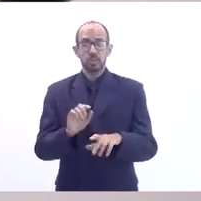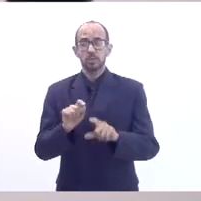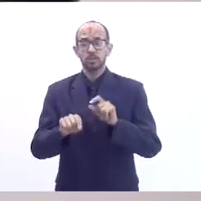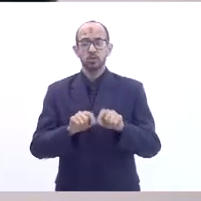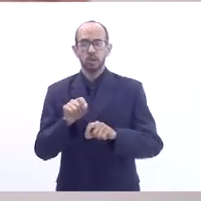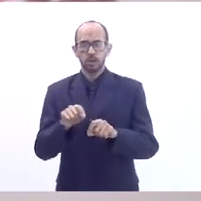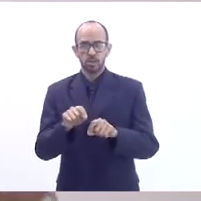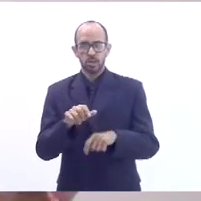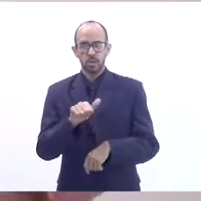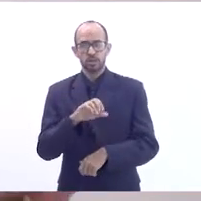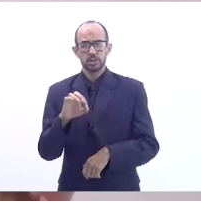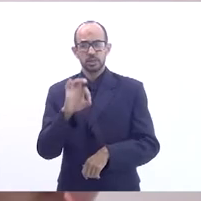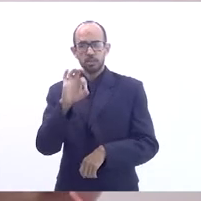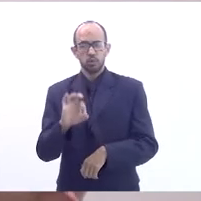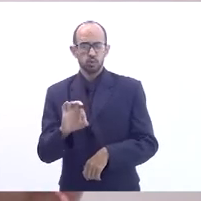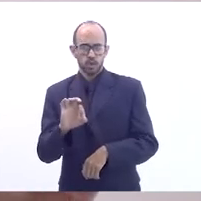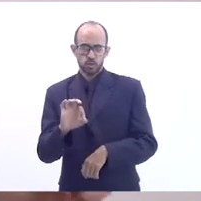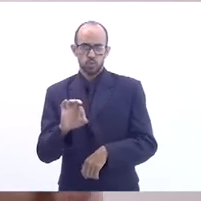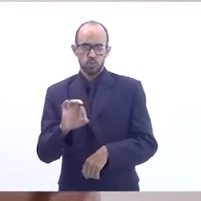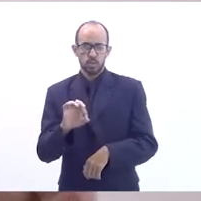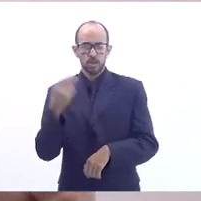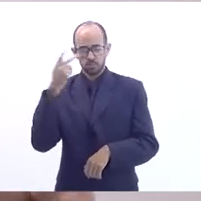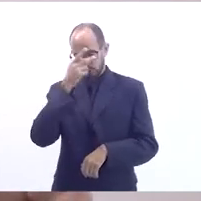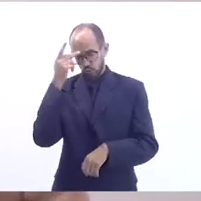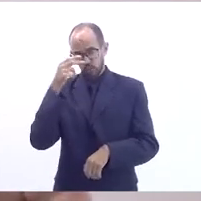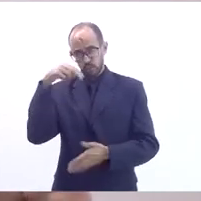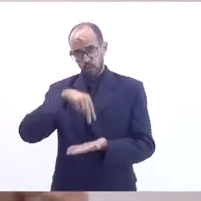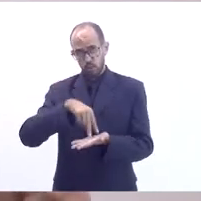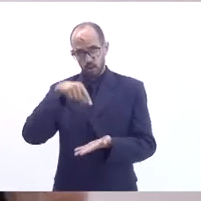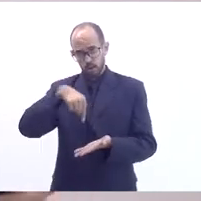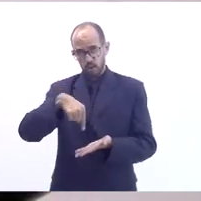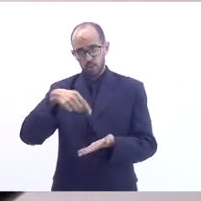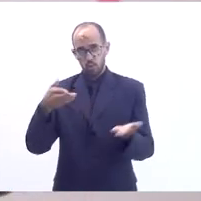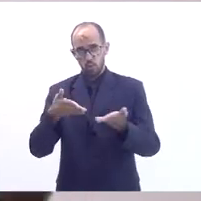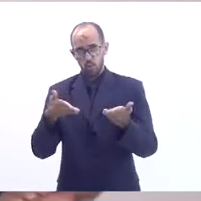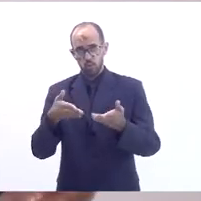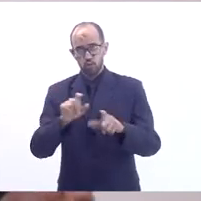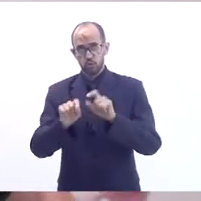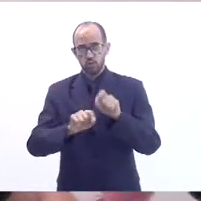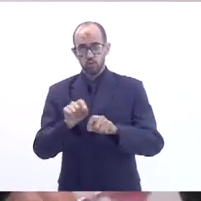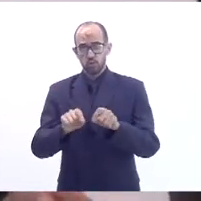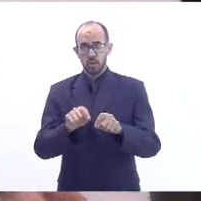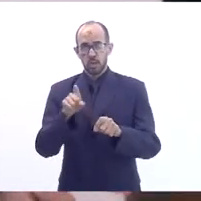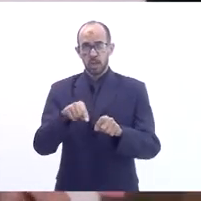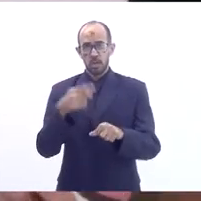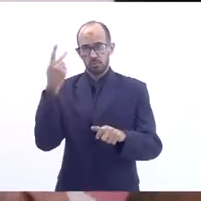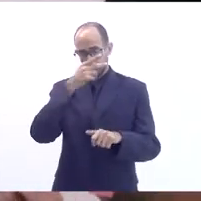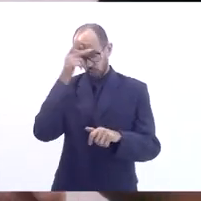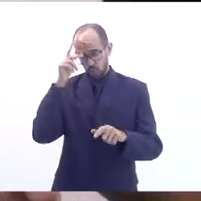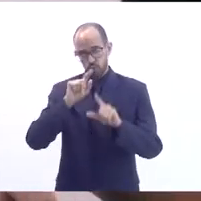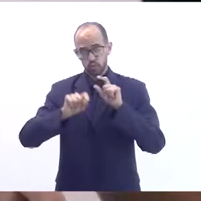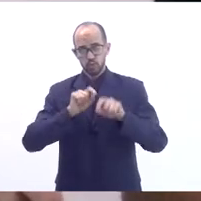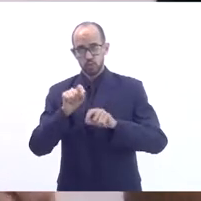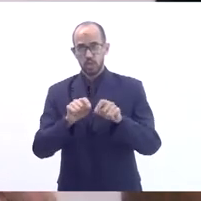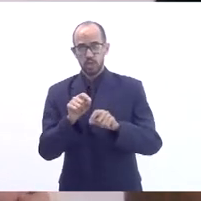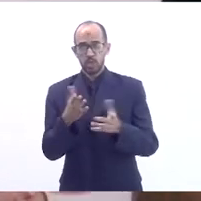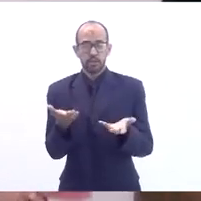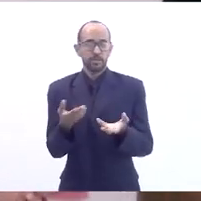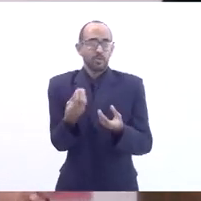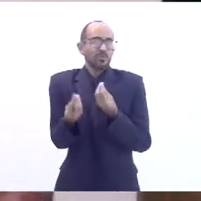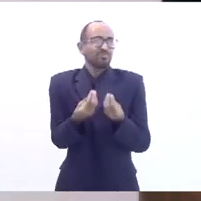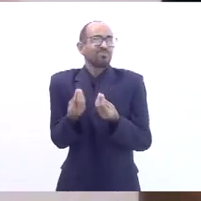100 porcento eu vou dizer assim das pessoas que estão aqui hoje são já é como se diz